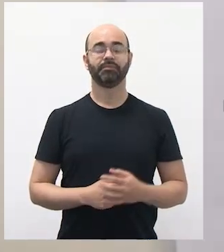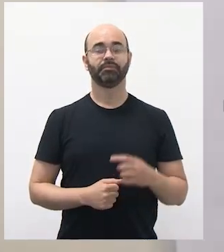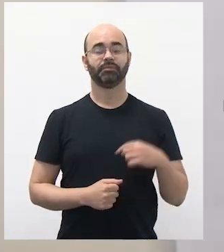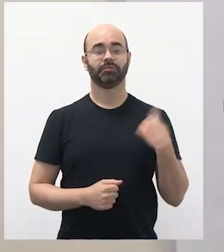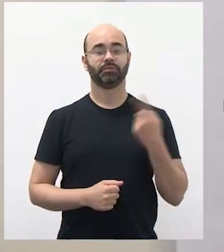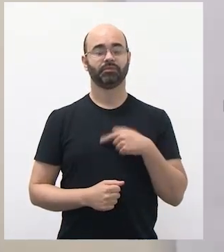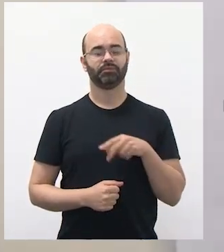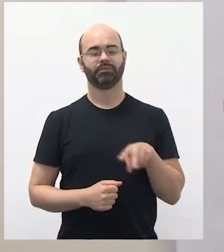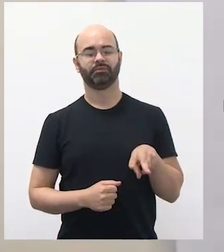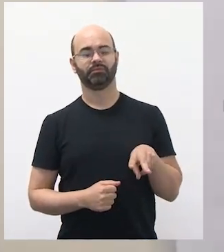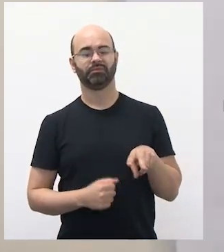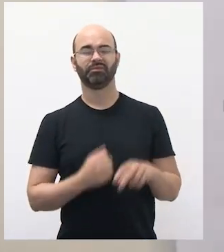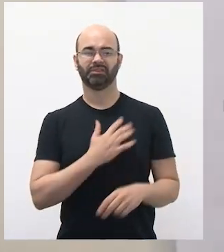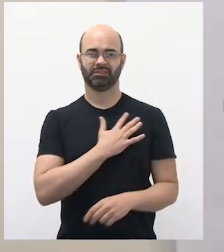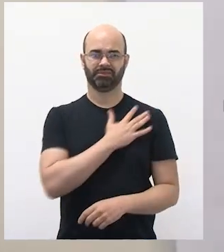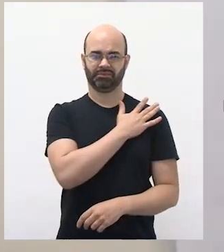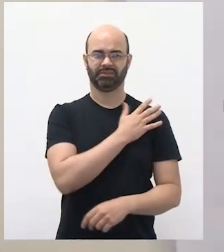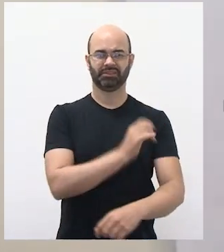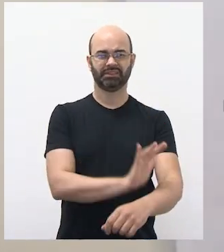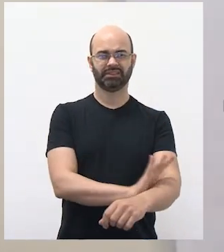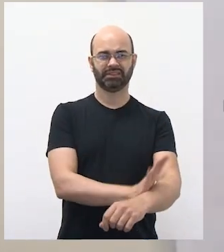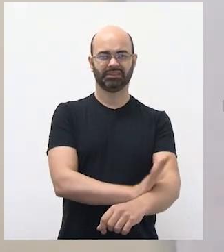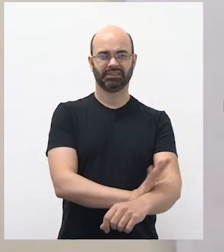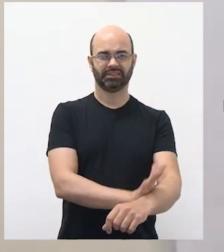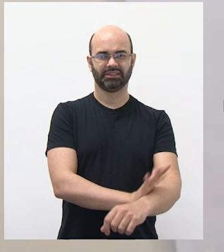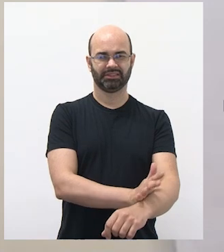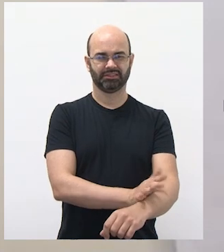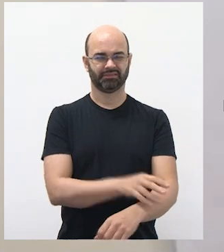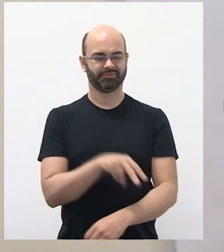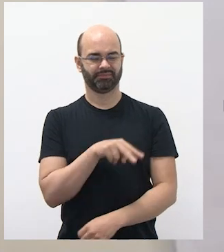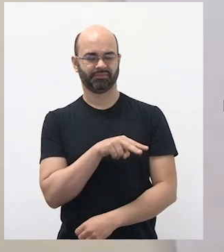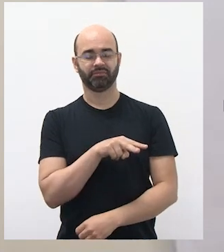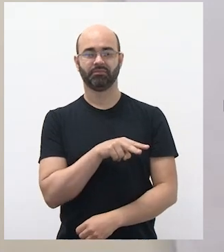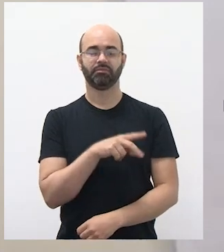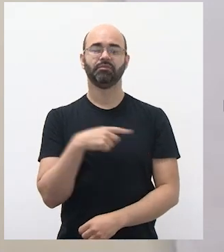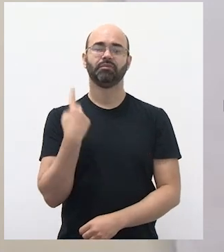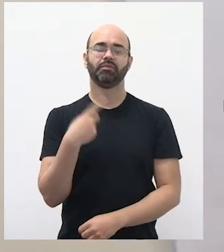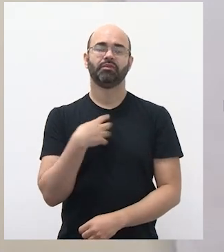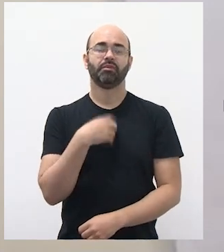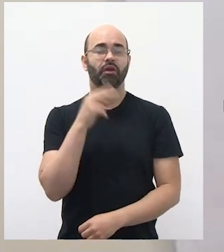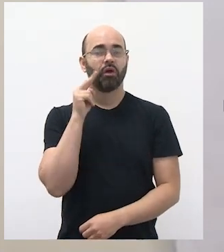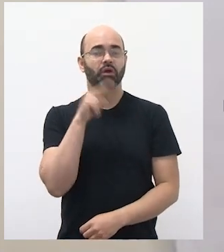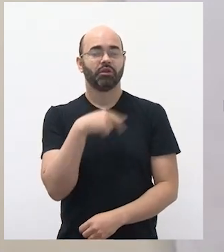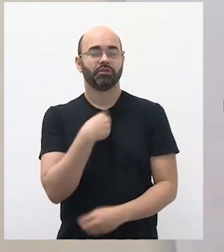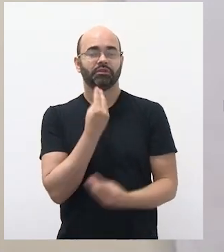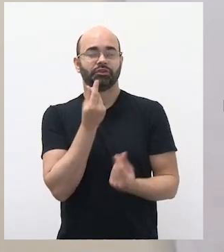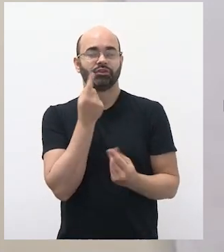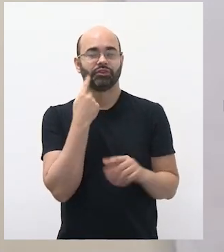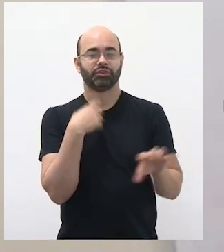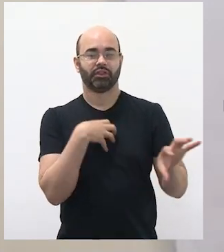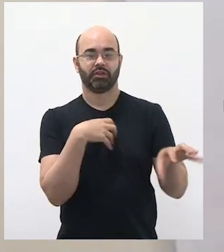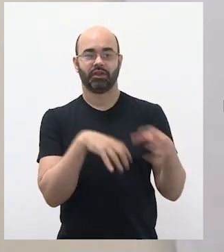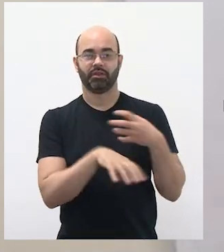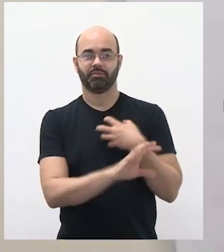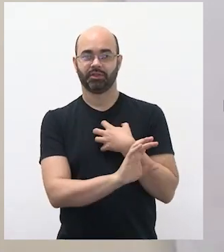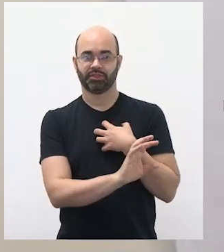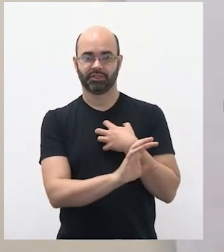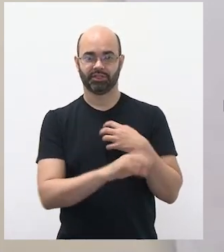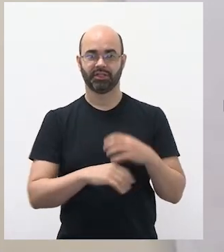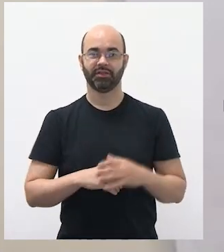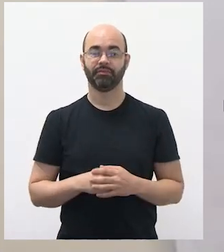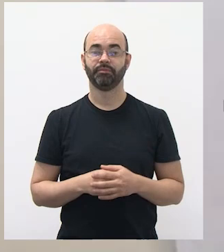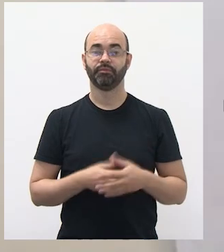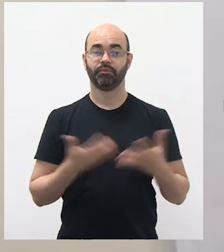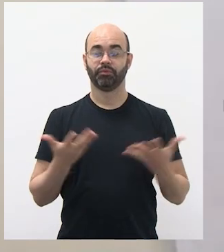e a discriminação com um olhar de empatia, né? Então, nós vamos falar hoje de um tema que